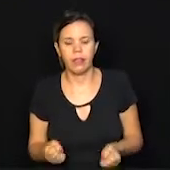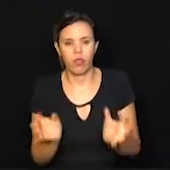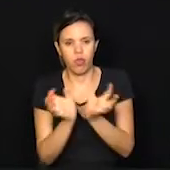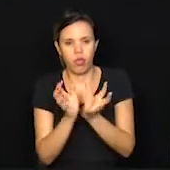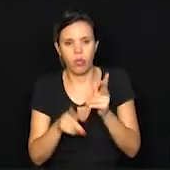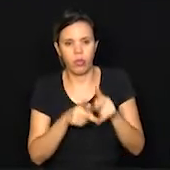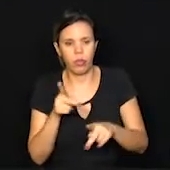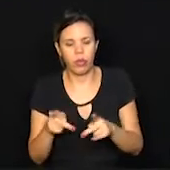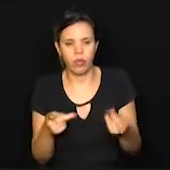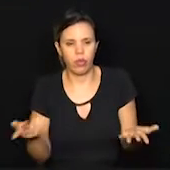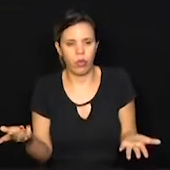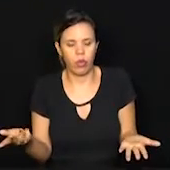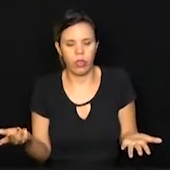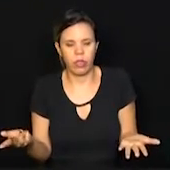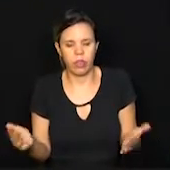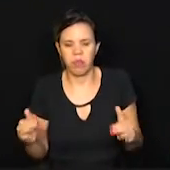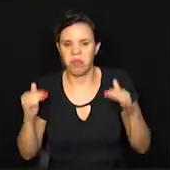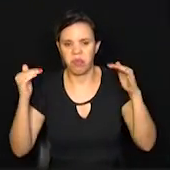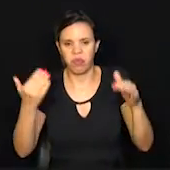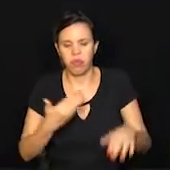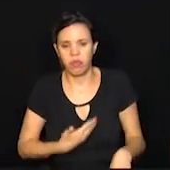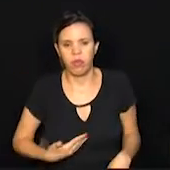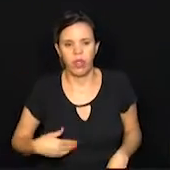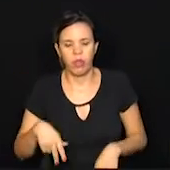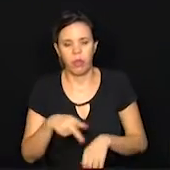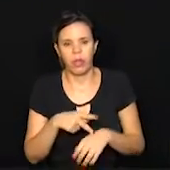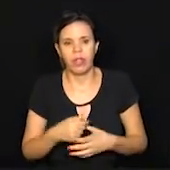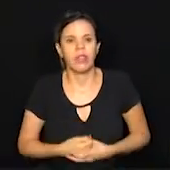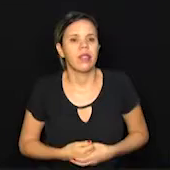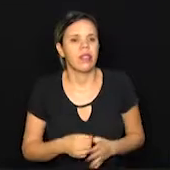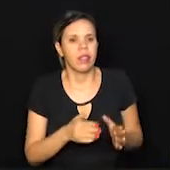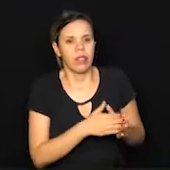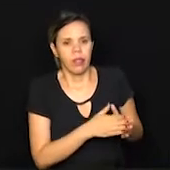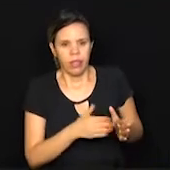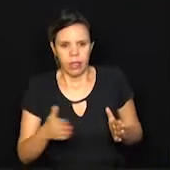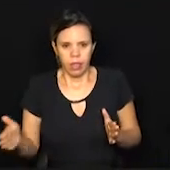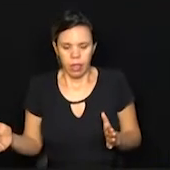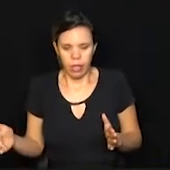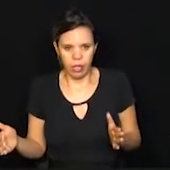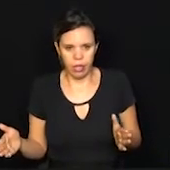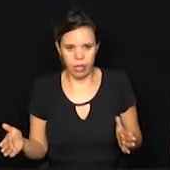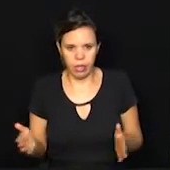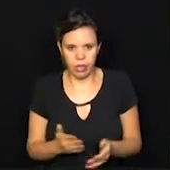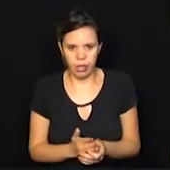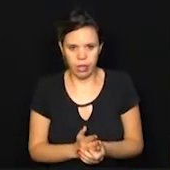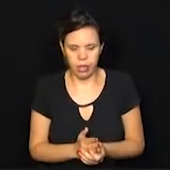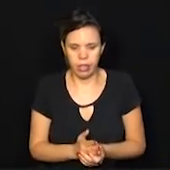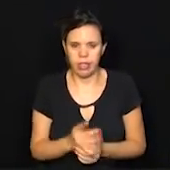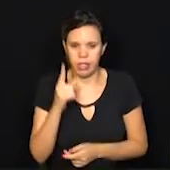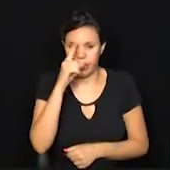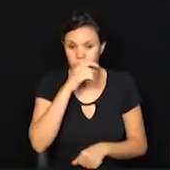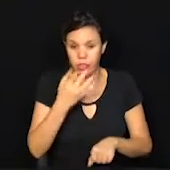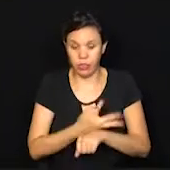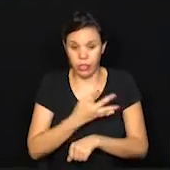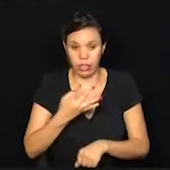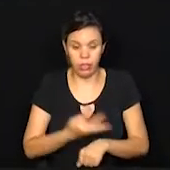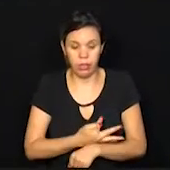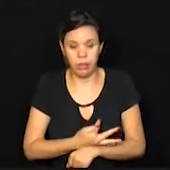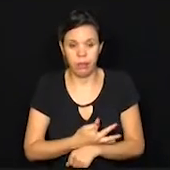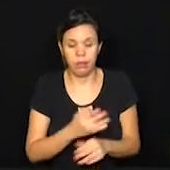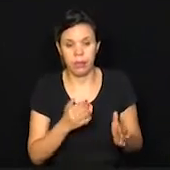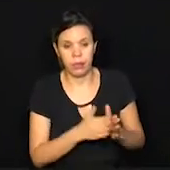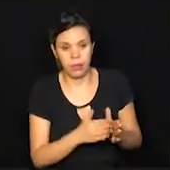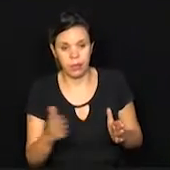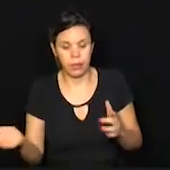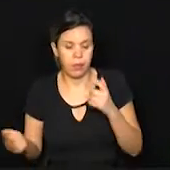que governava o país né bom é um período bastante tenso como eu falei é a